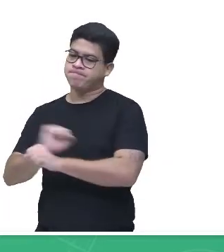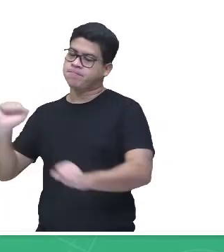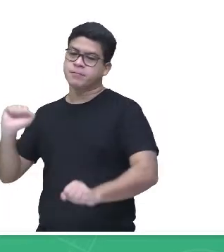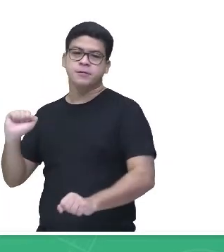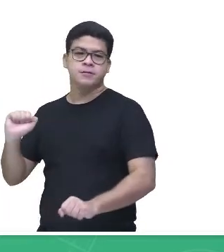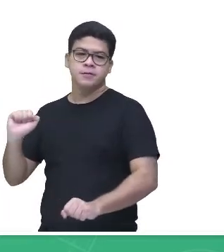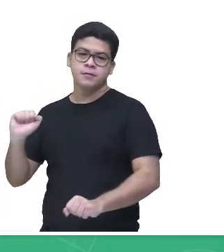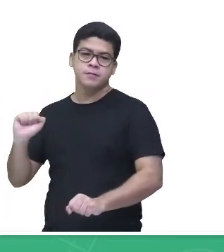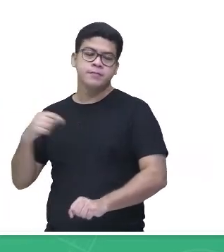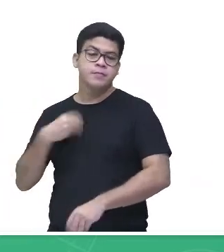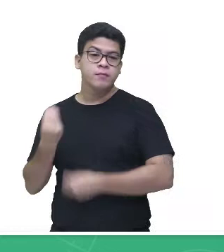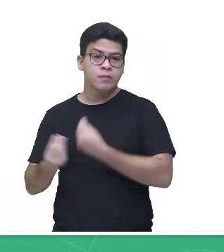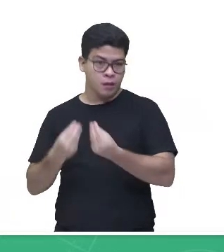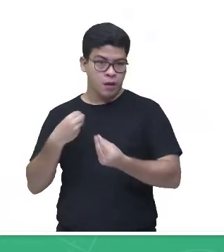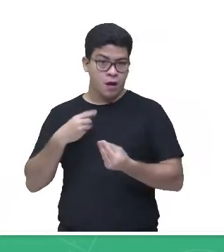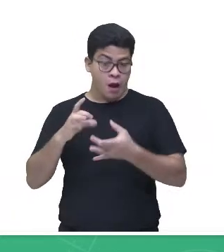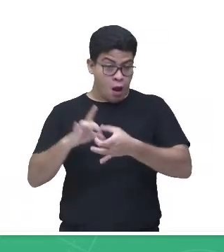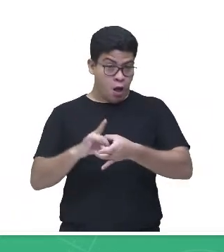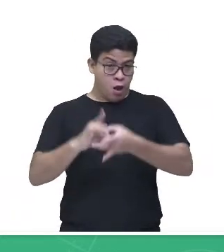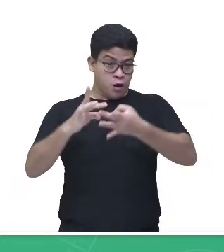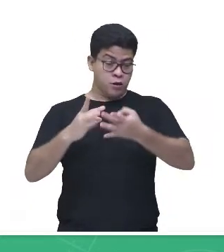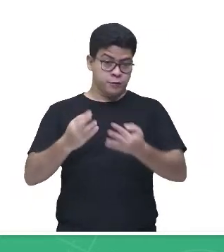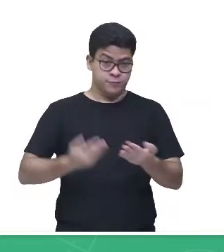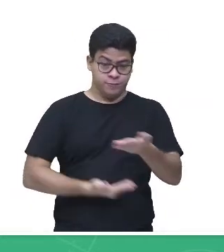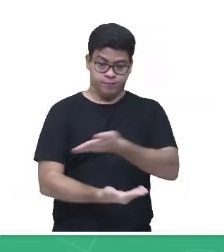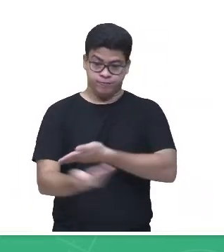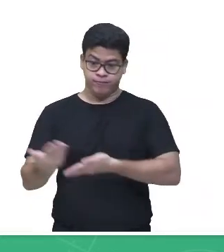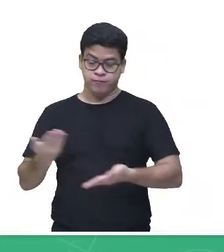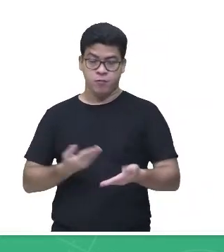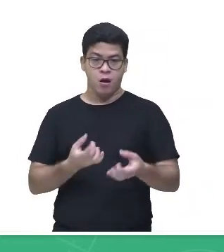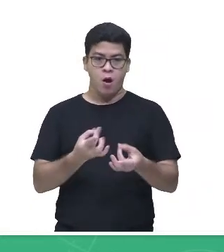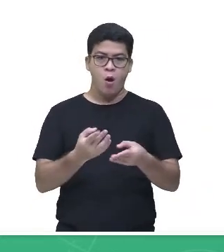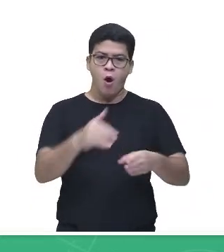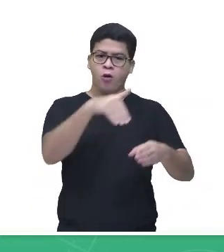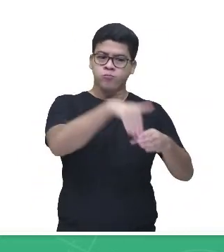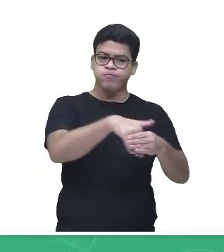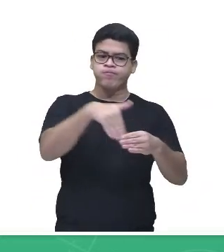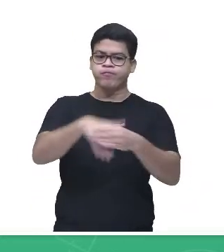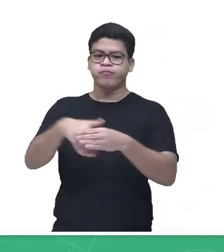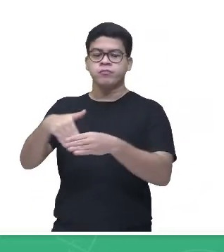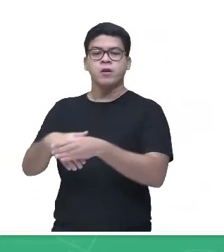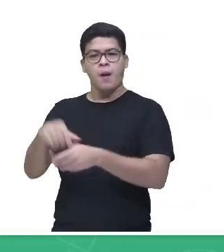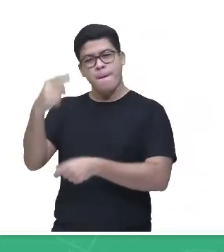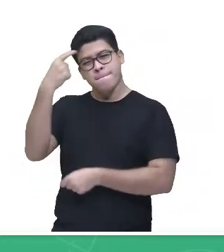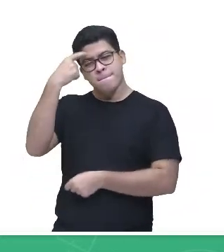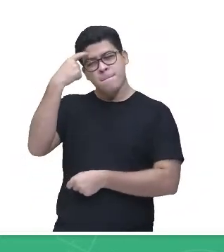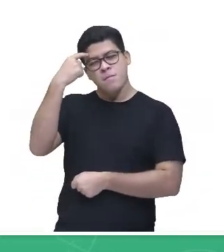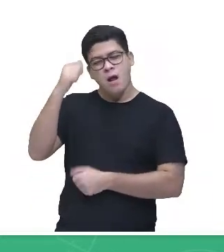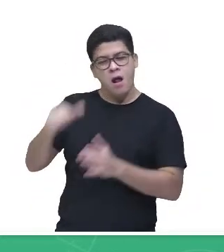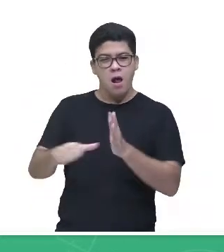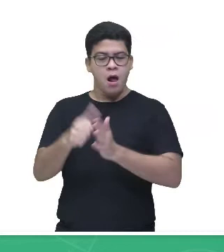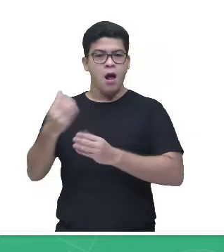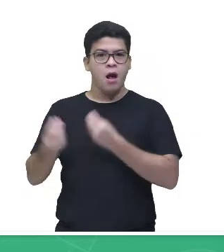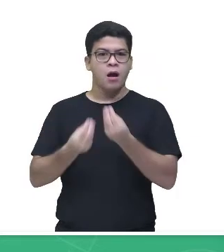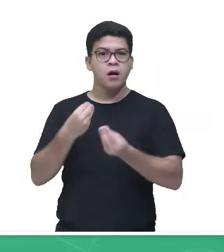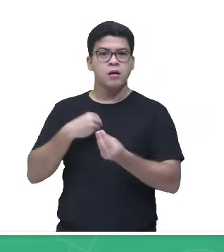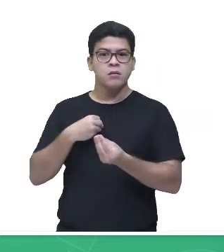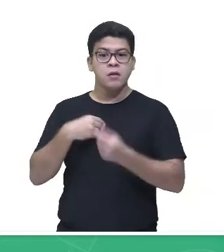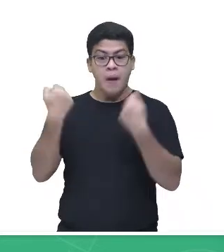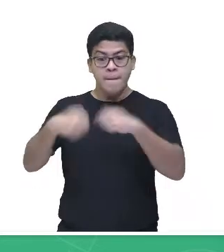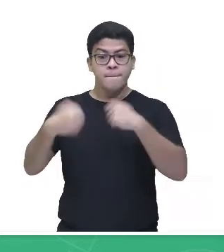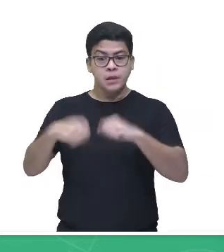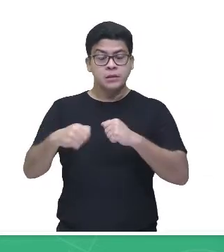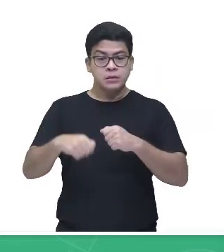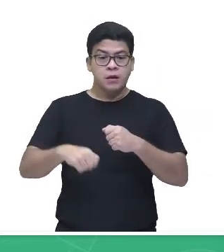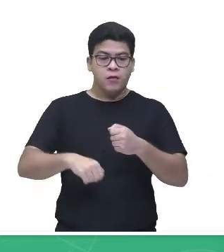ia favorecer o livre mercado e o direito ao voto. O John Locke, ele foi um dos primeiros pensadores a dizer: é necessário dividir os